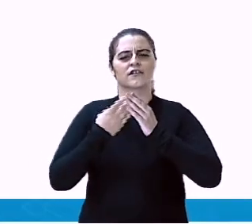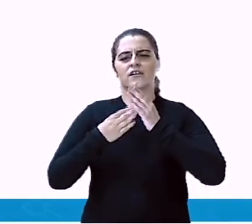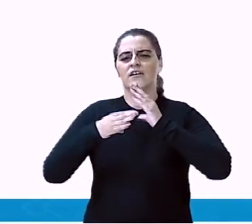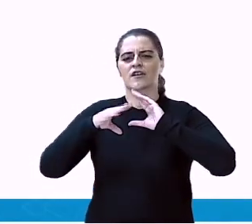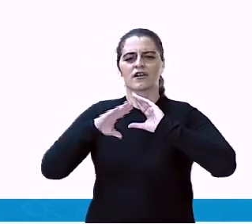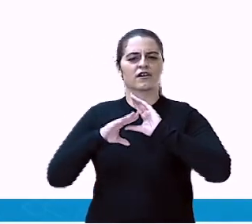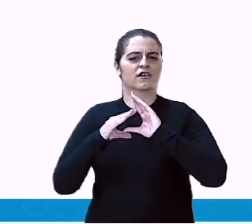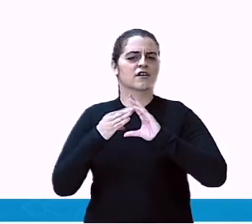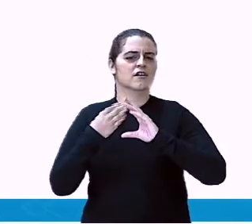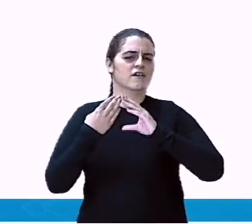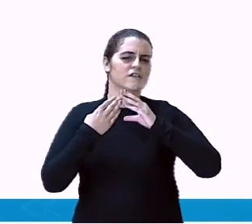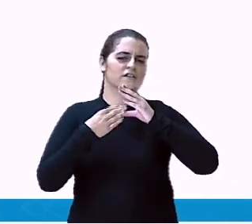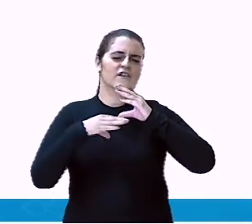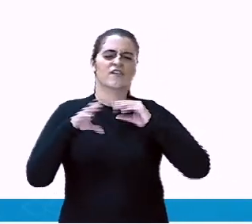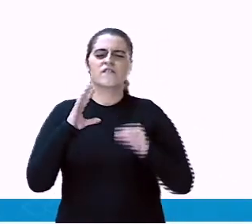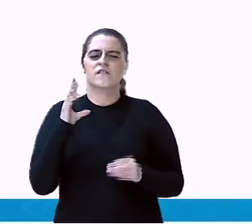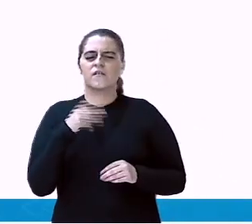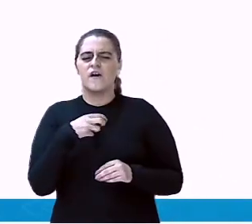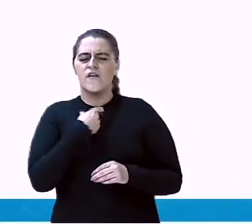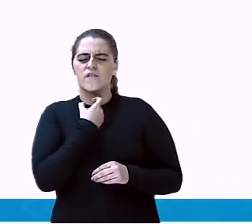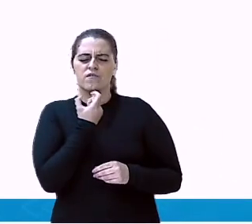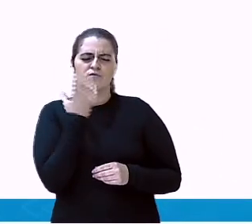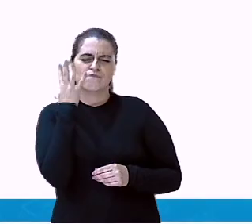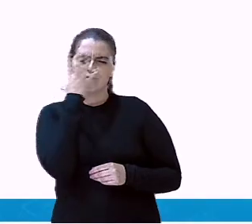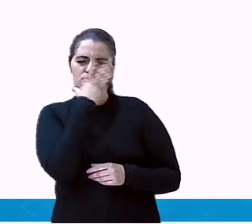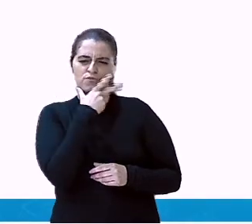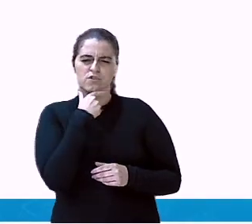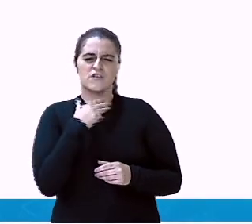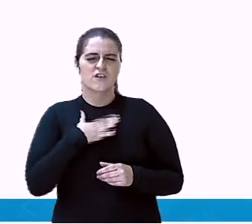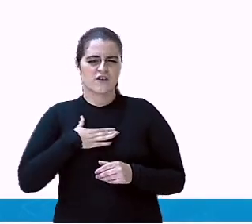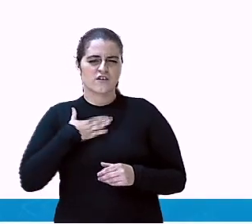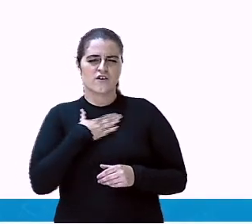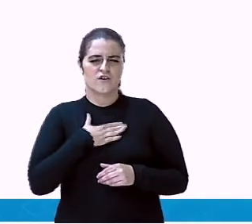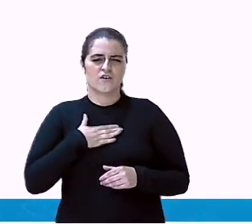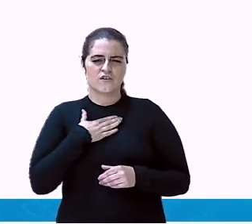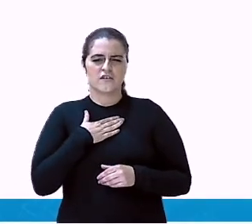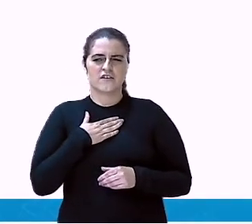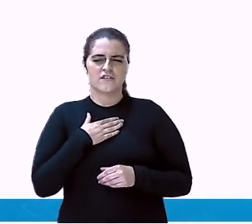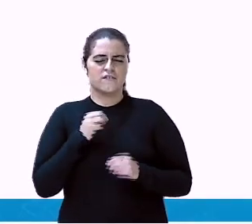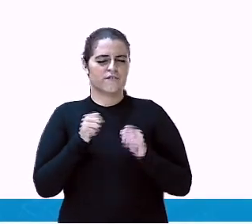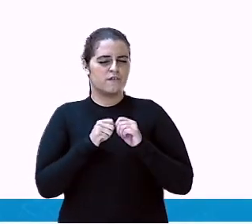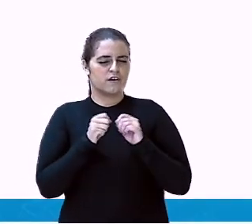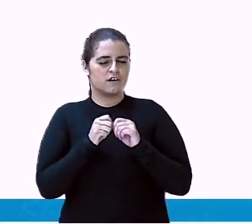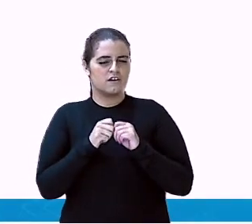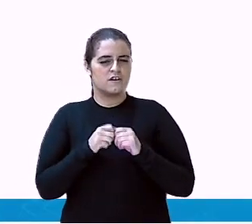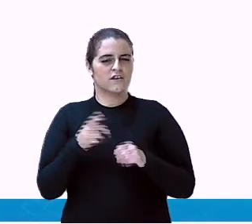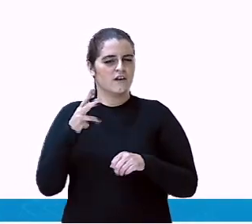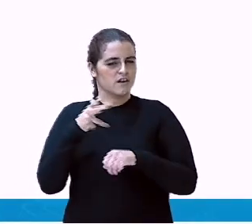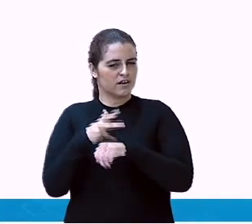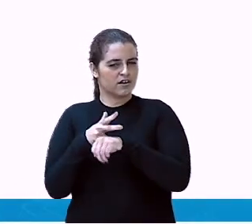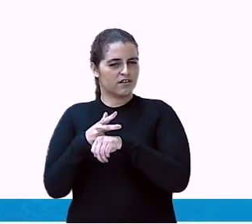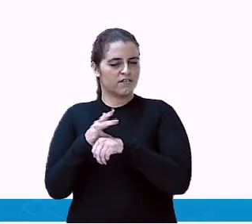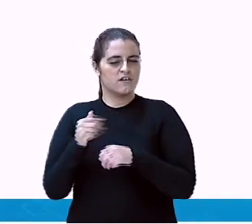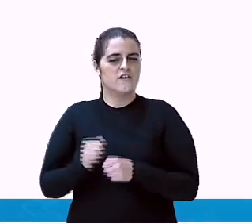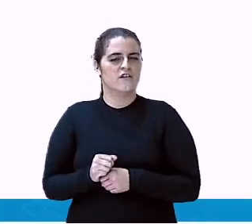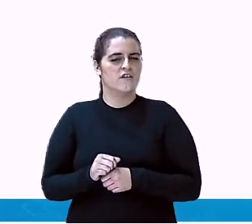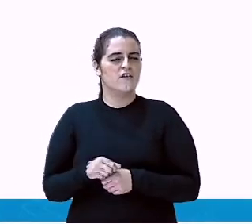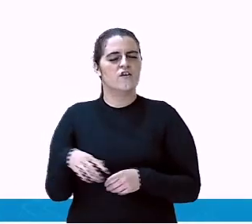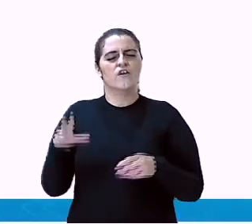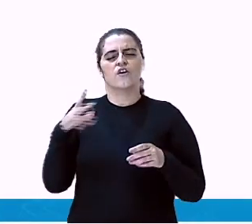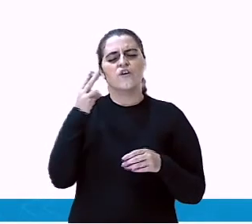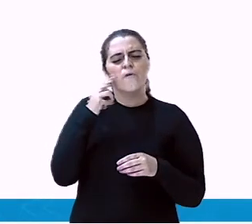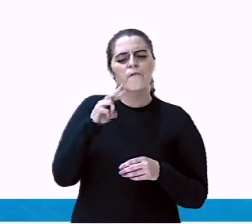cantar. Isso mesmo, você tem uma voz bonita? Gosta de cantar? De fazer aí seus vídeos aí nesses aplicativos e colocar uma